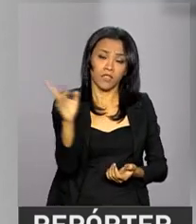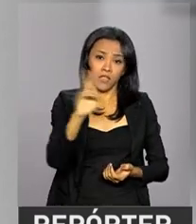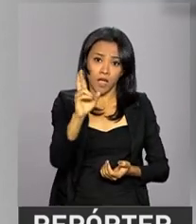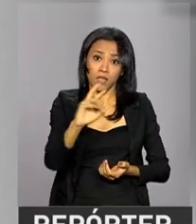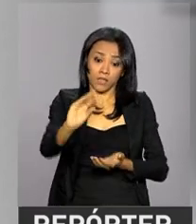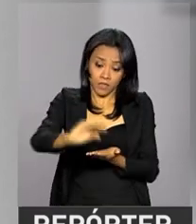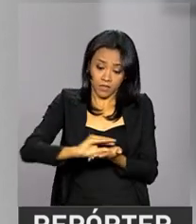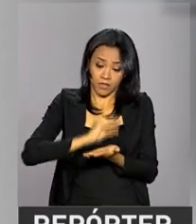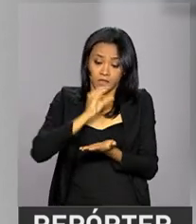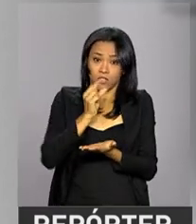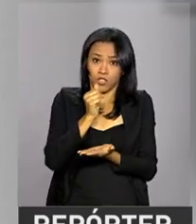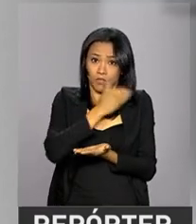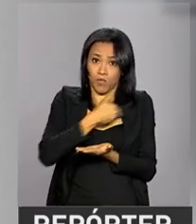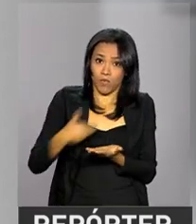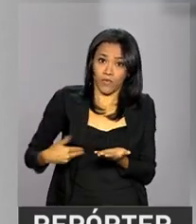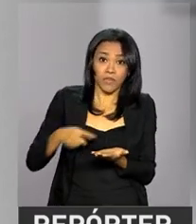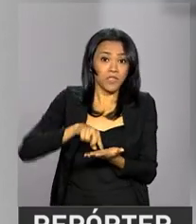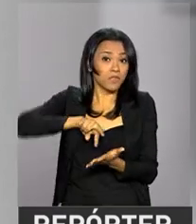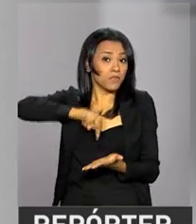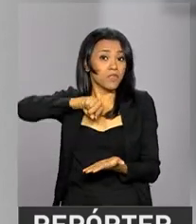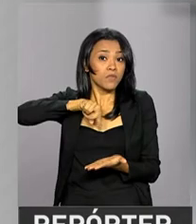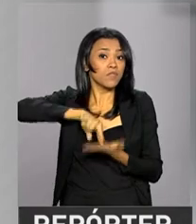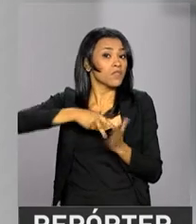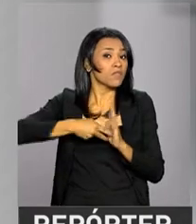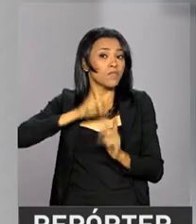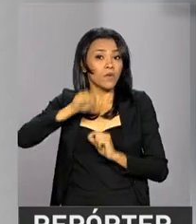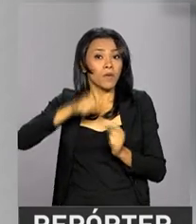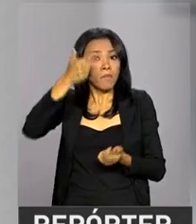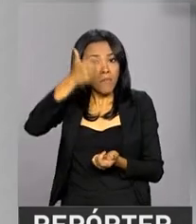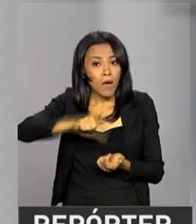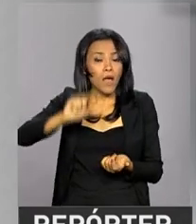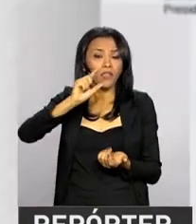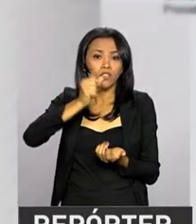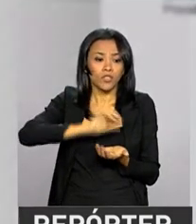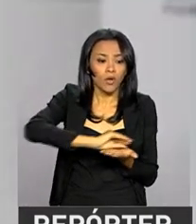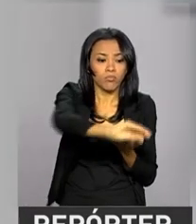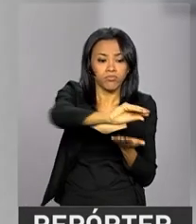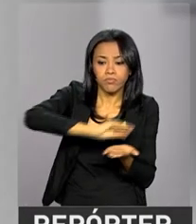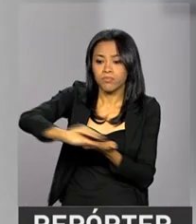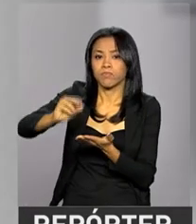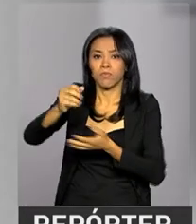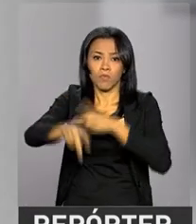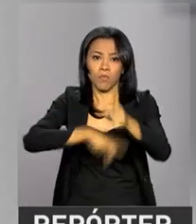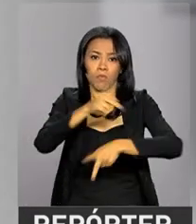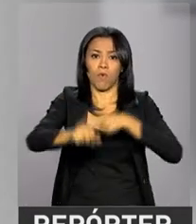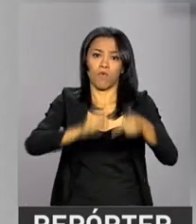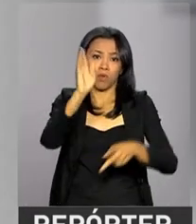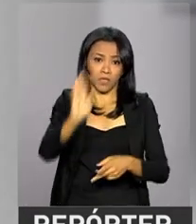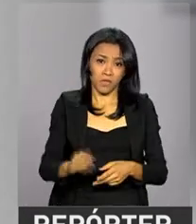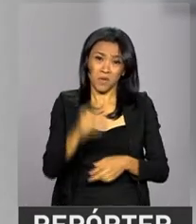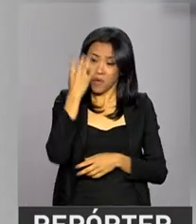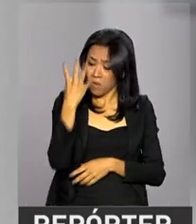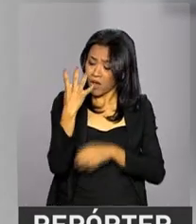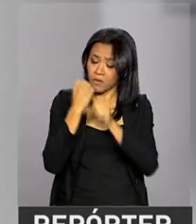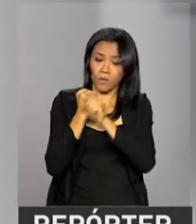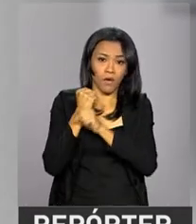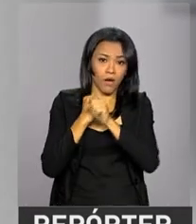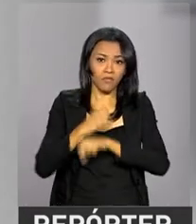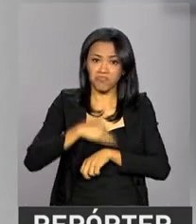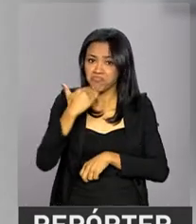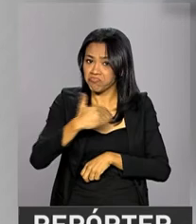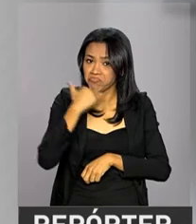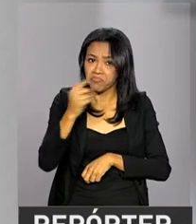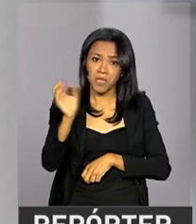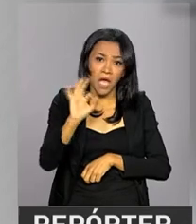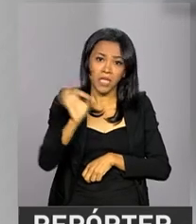arrecadados representam mais investimentos e empregos para o povo brasileiro. E que depois de 4 anos sem leilões do pré-sal,